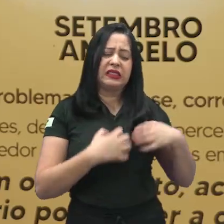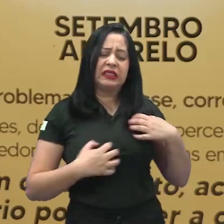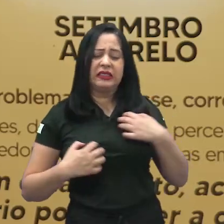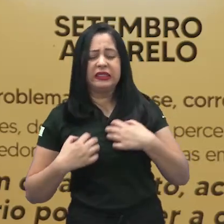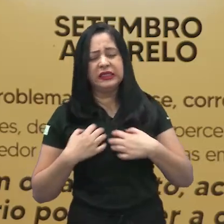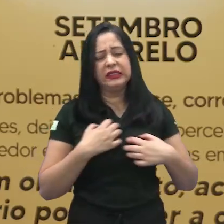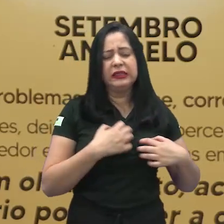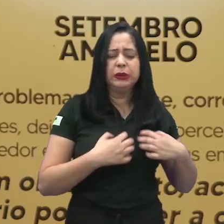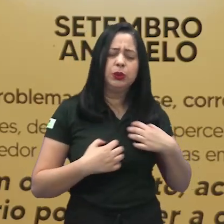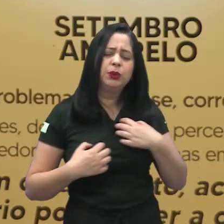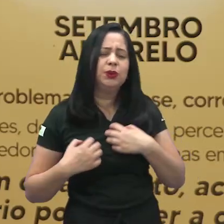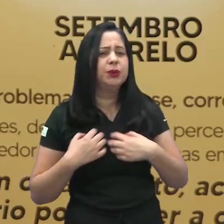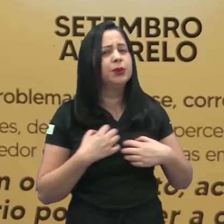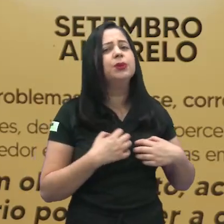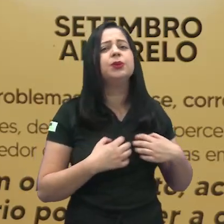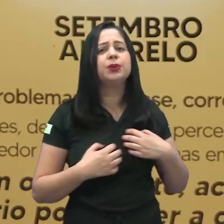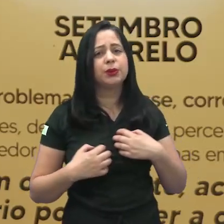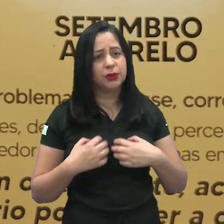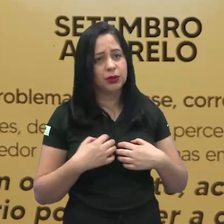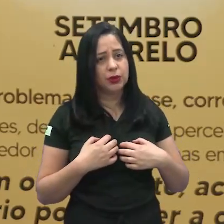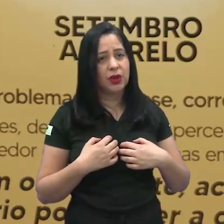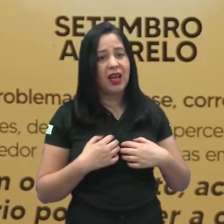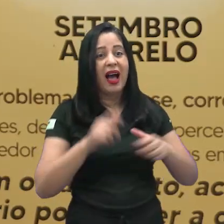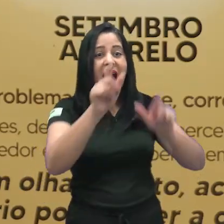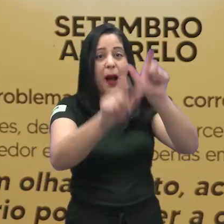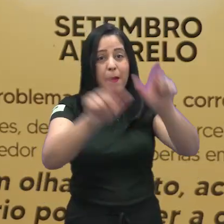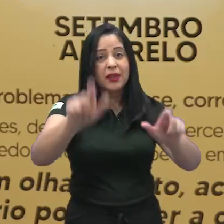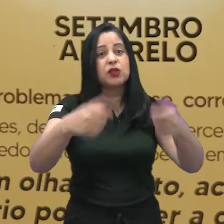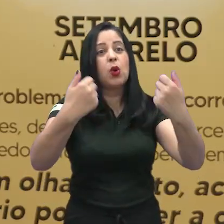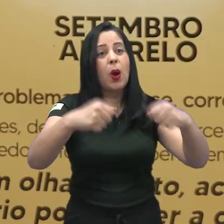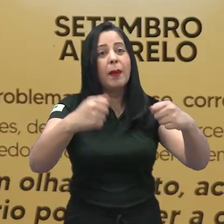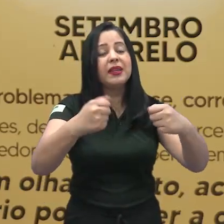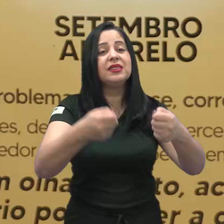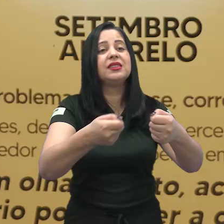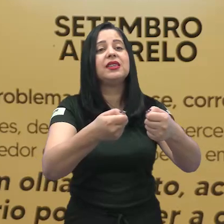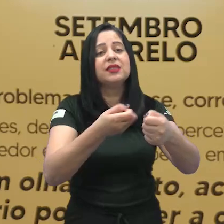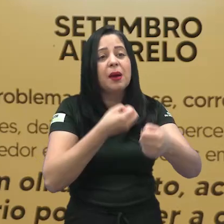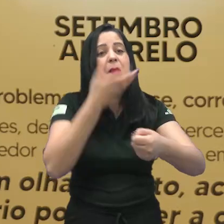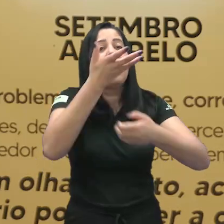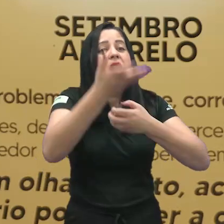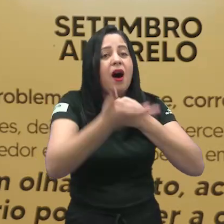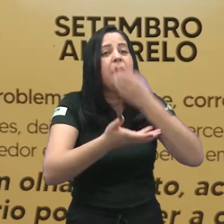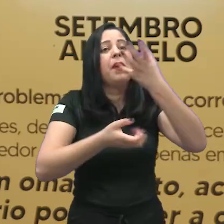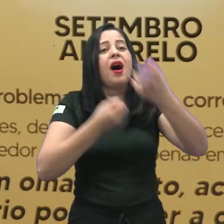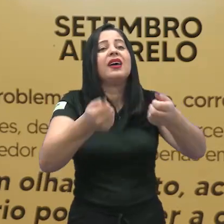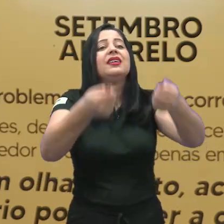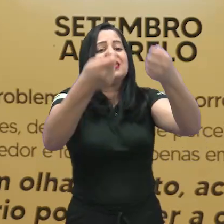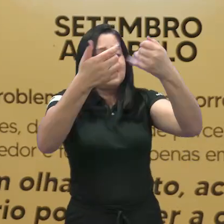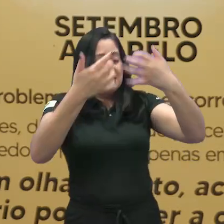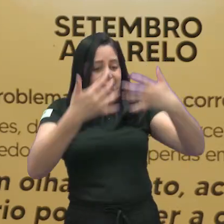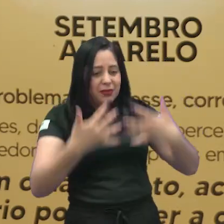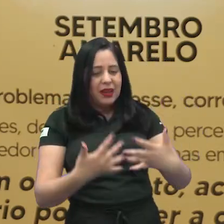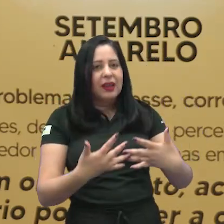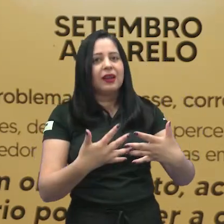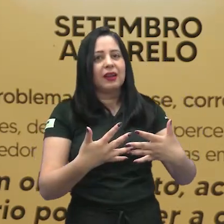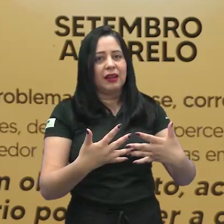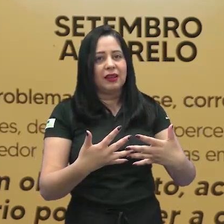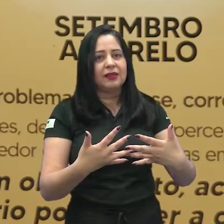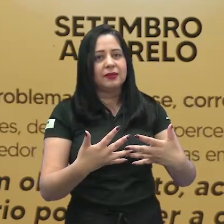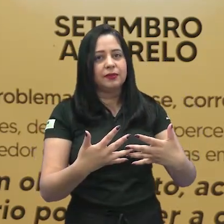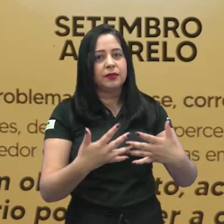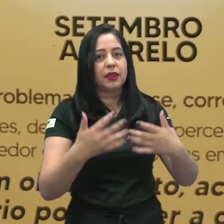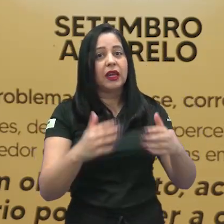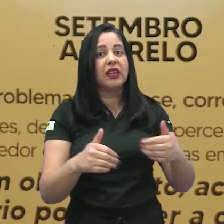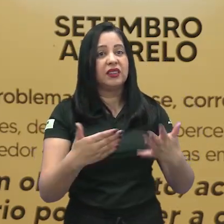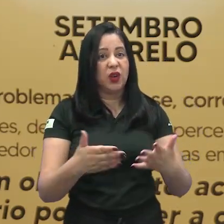uma necessidade de trocar esse momento de vida, né? O que a pessoa está passando nesse momento, né? E